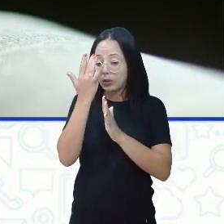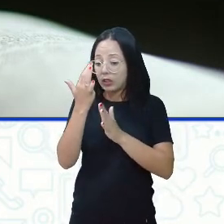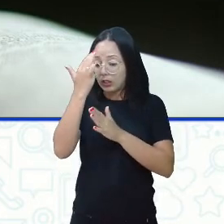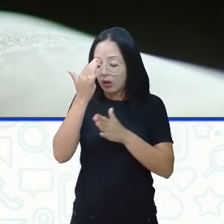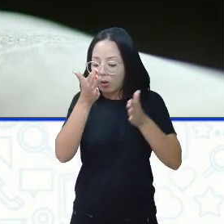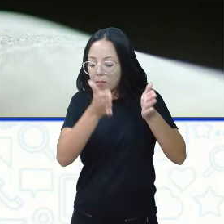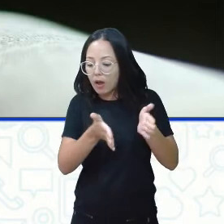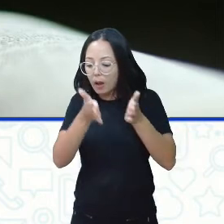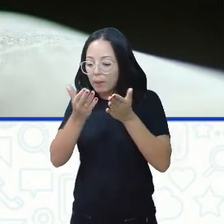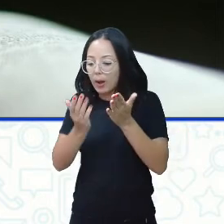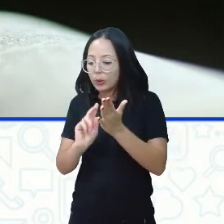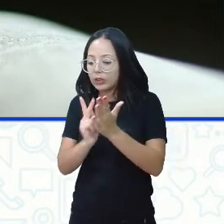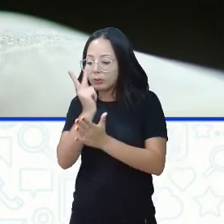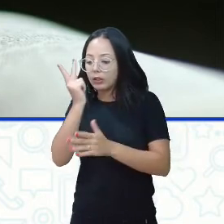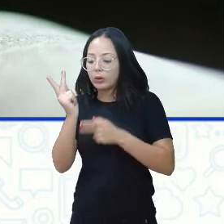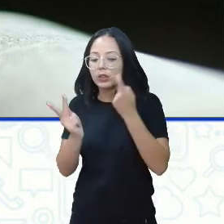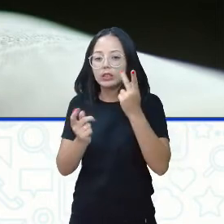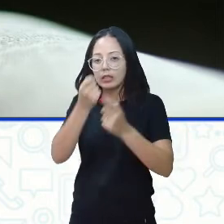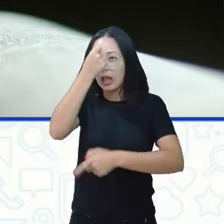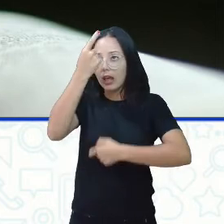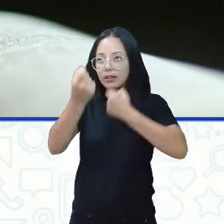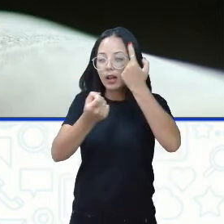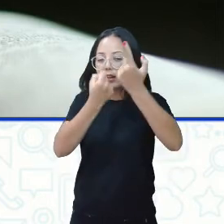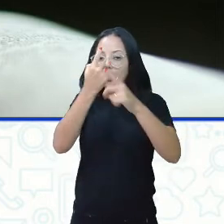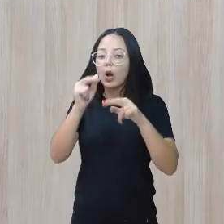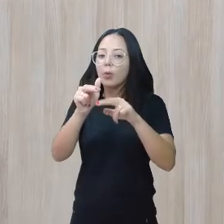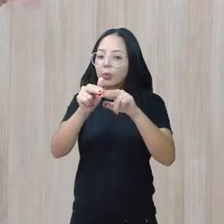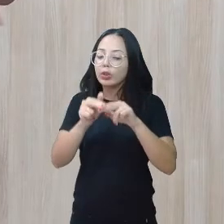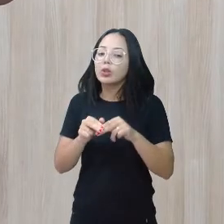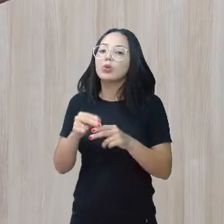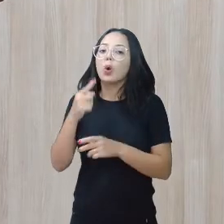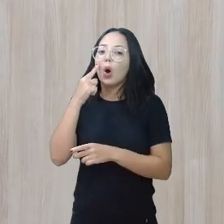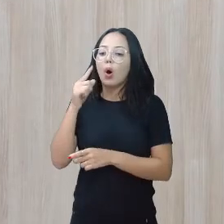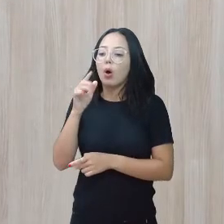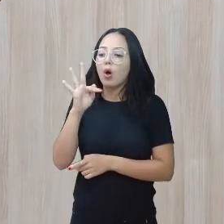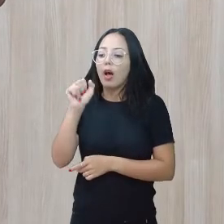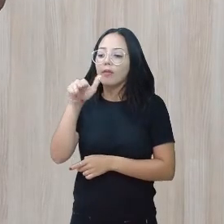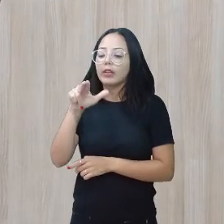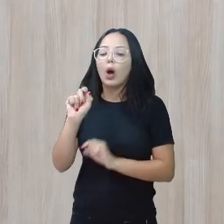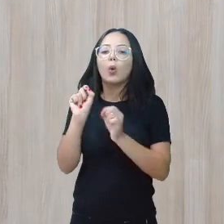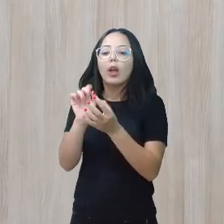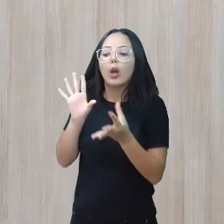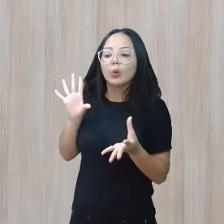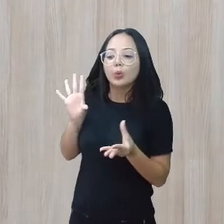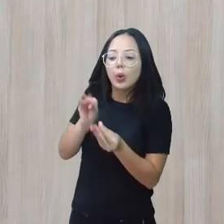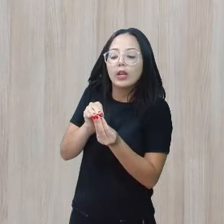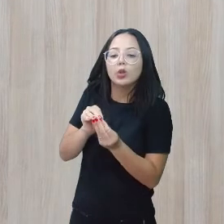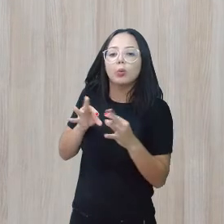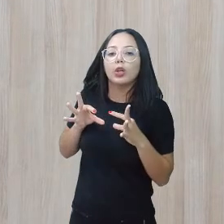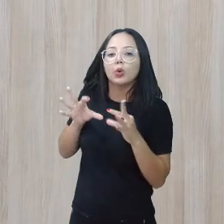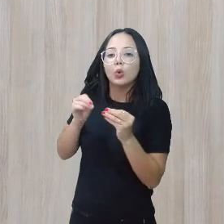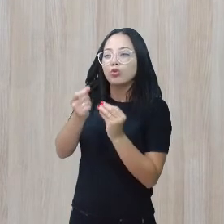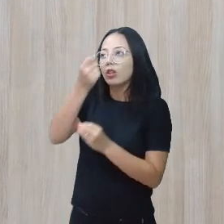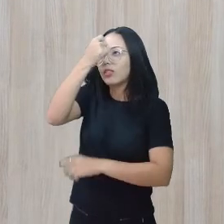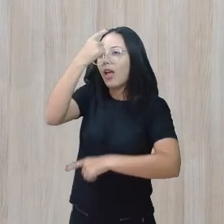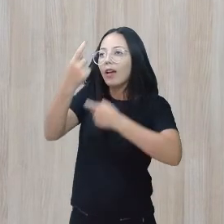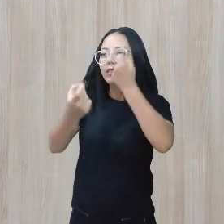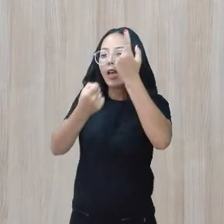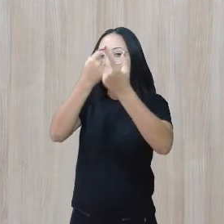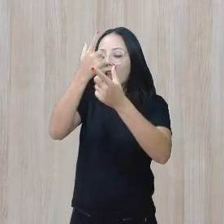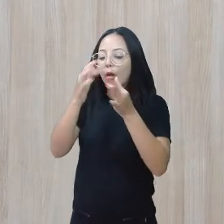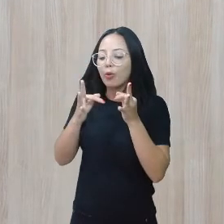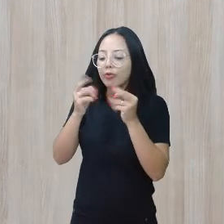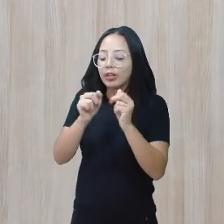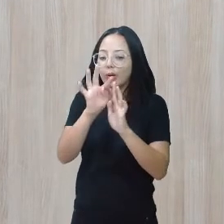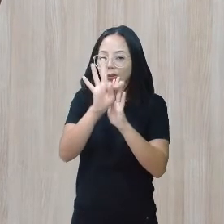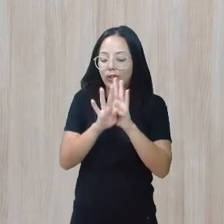sucessão dos acontecimentos e ideias. Então, afinal, faz aquele resumo de todas as suas ideias no